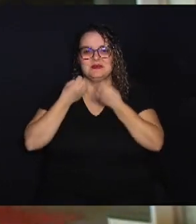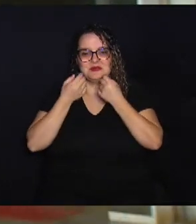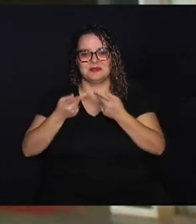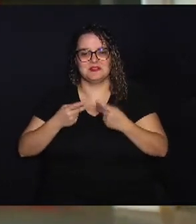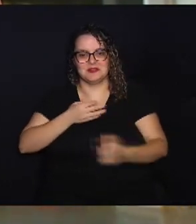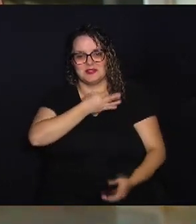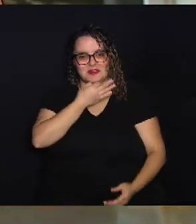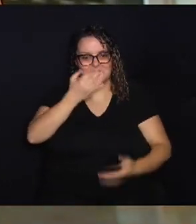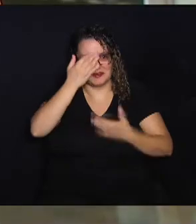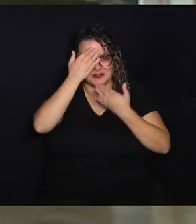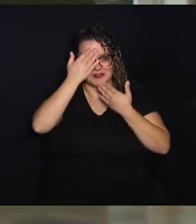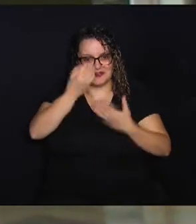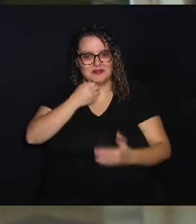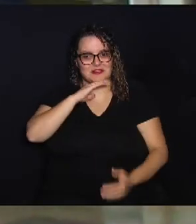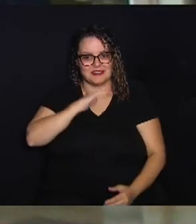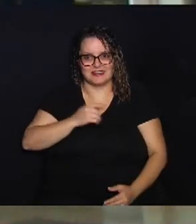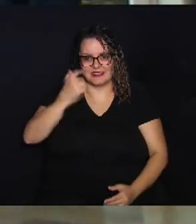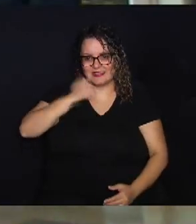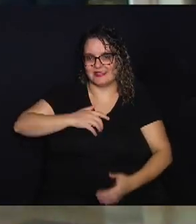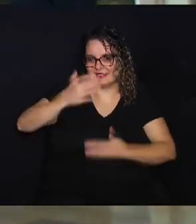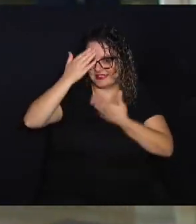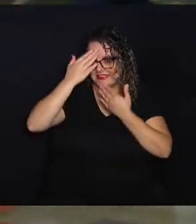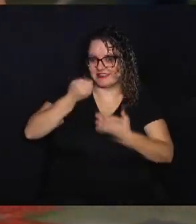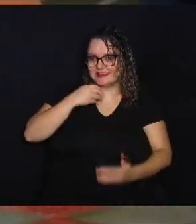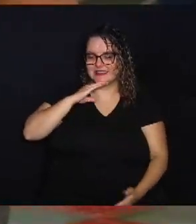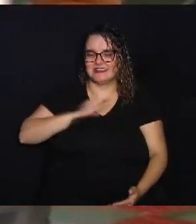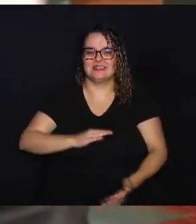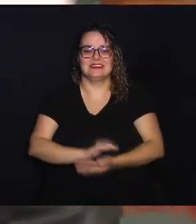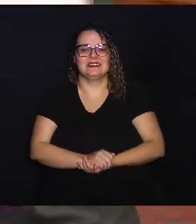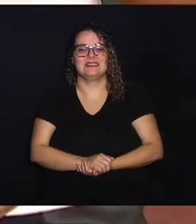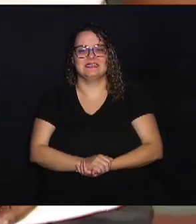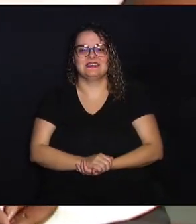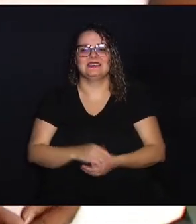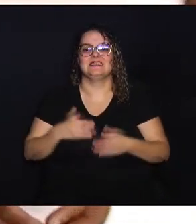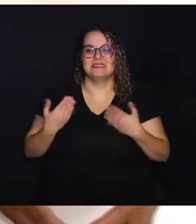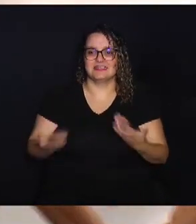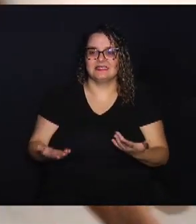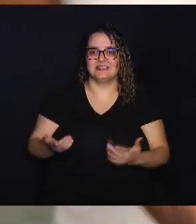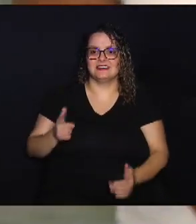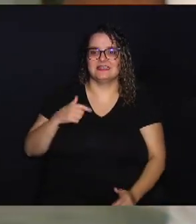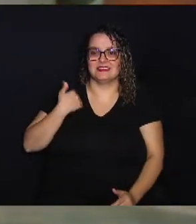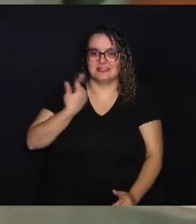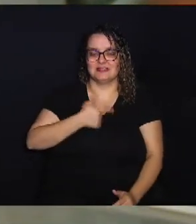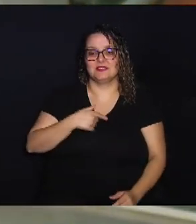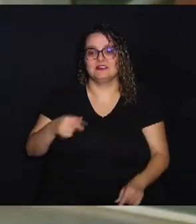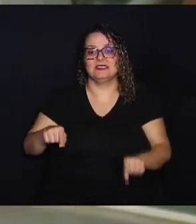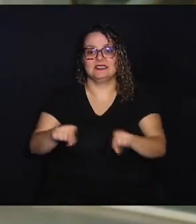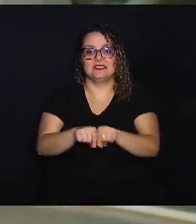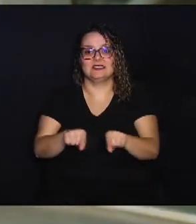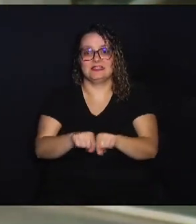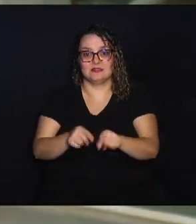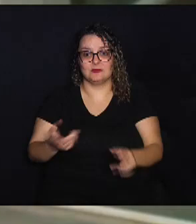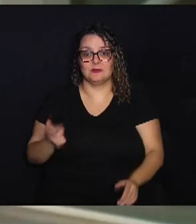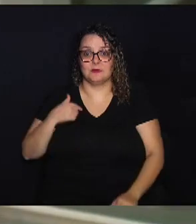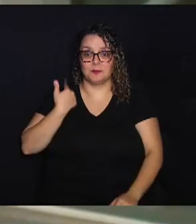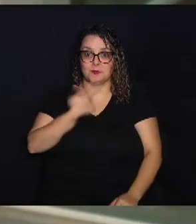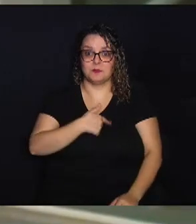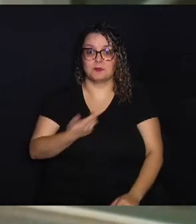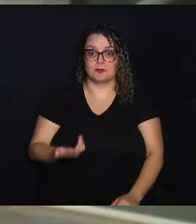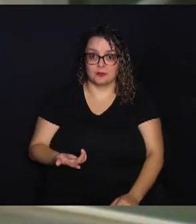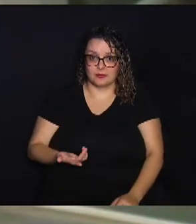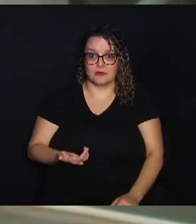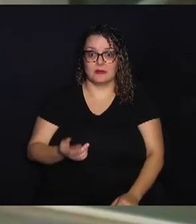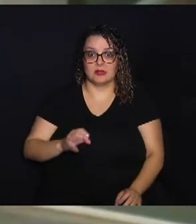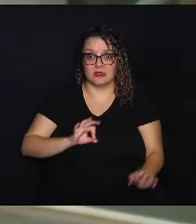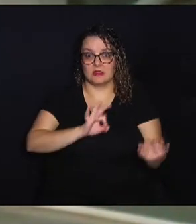Ótimo, então, muito obrigada e uma boa tarde. Boa tarde. Olha, então a gente inclusive coloca aqui que nós vamos acompanhar esse